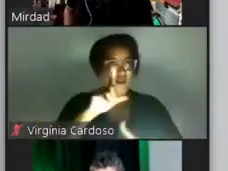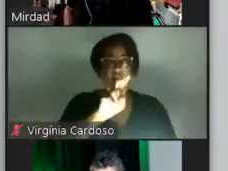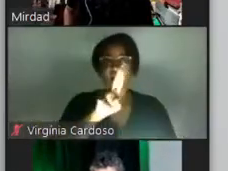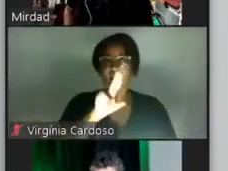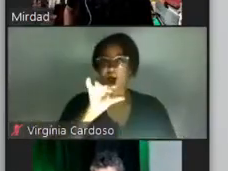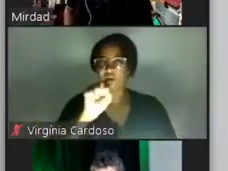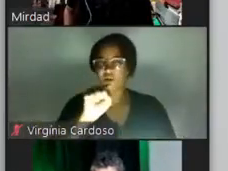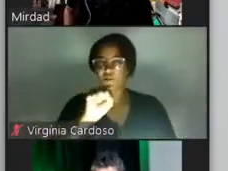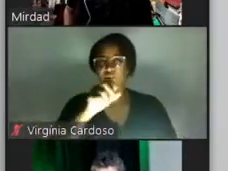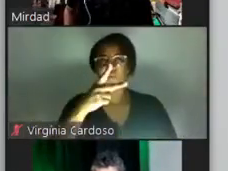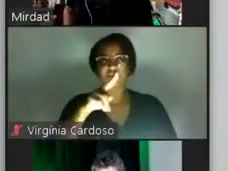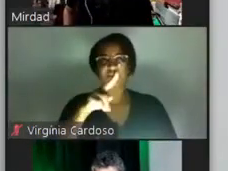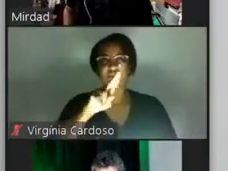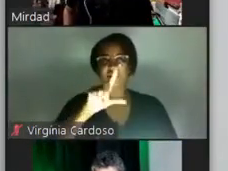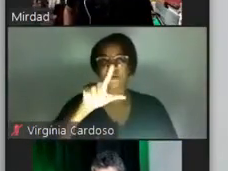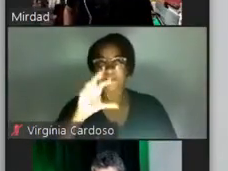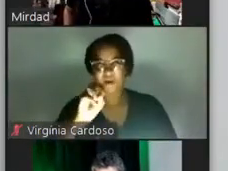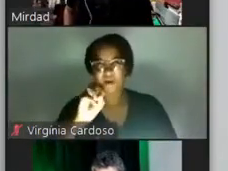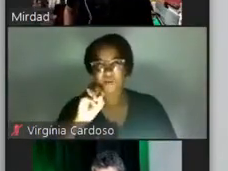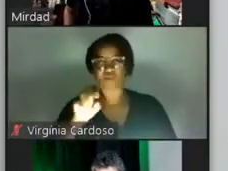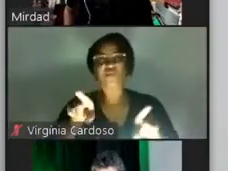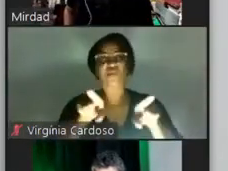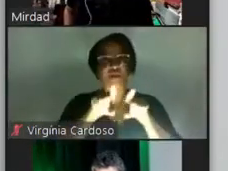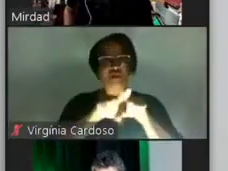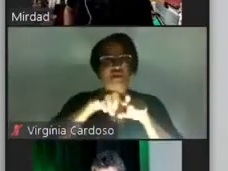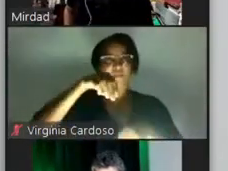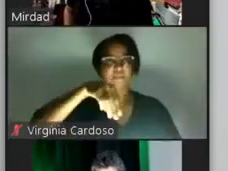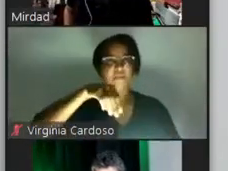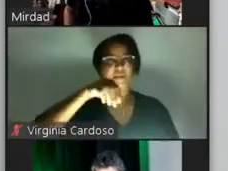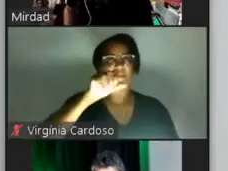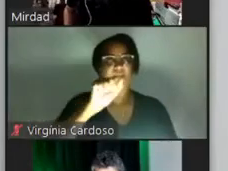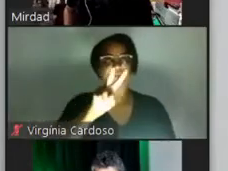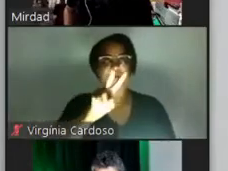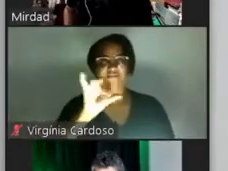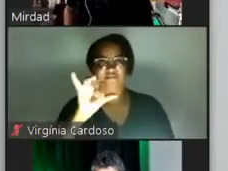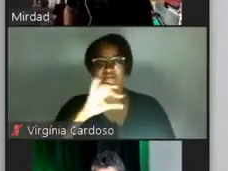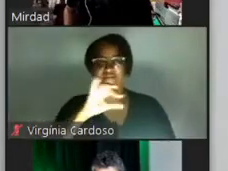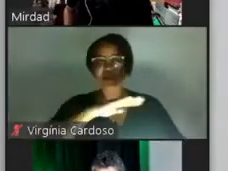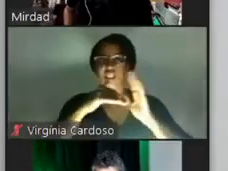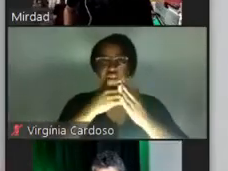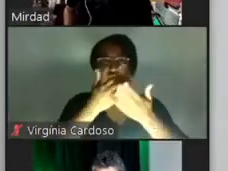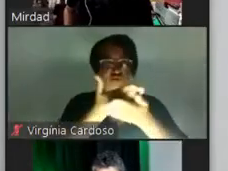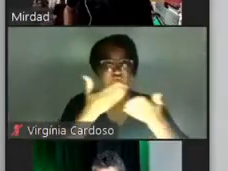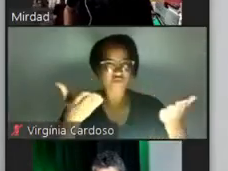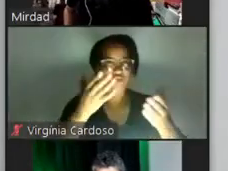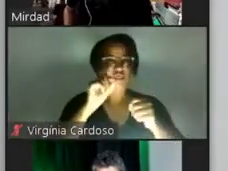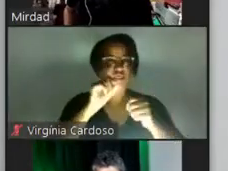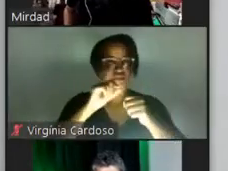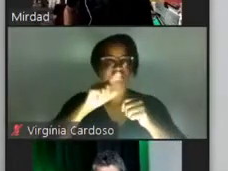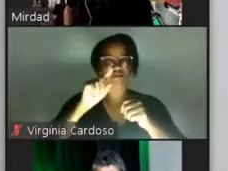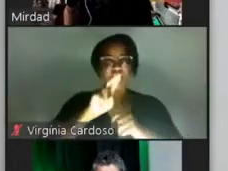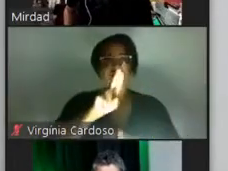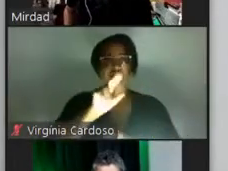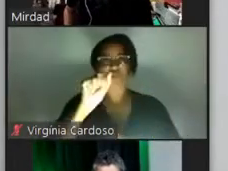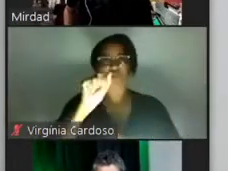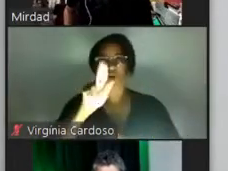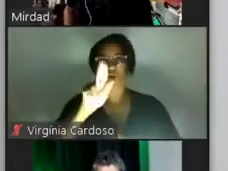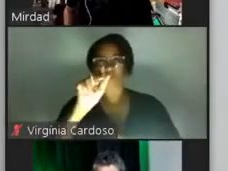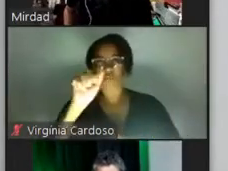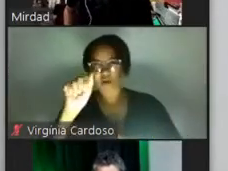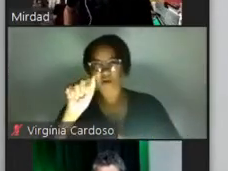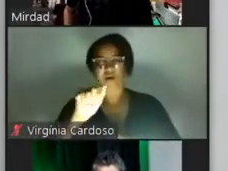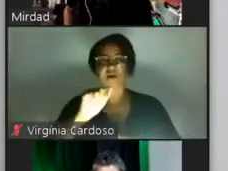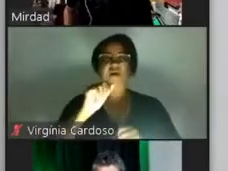Mavi, gratidão a todas e todos vocês que fazem essa terra de Uauá,